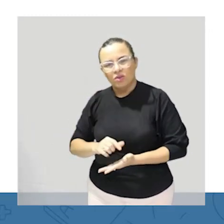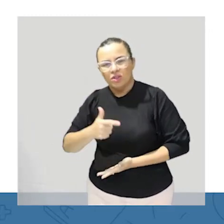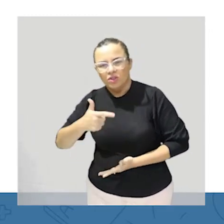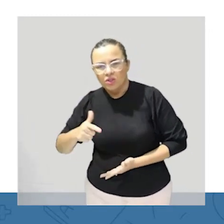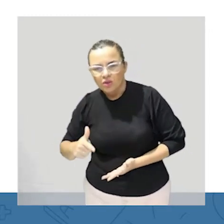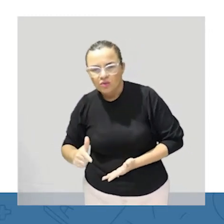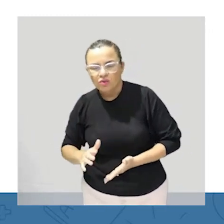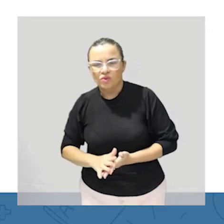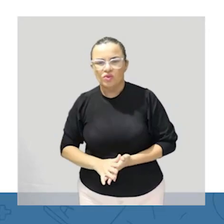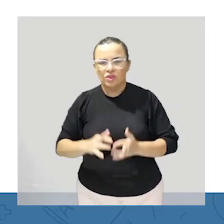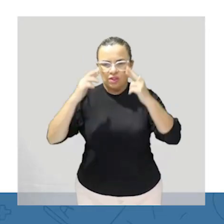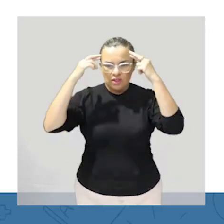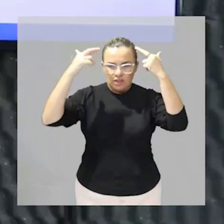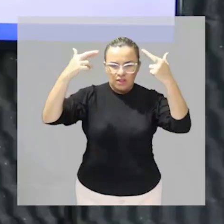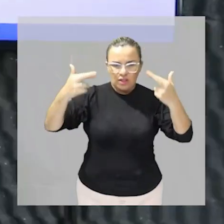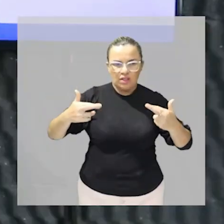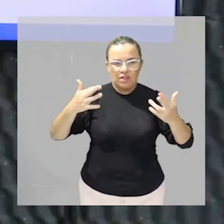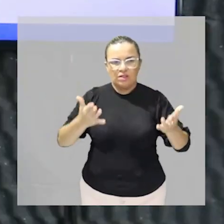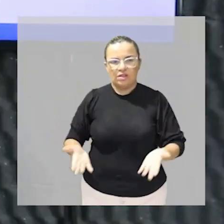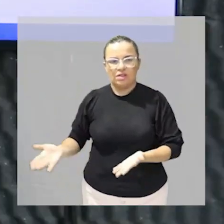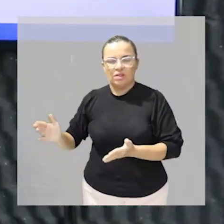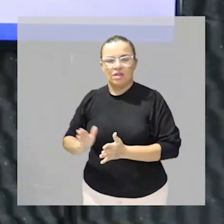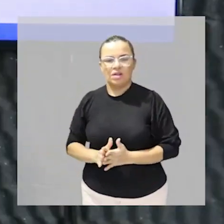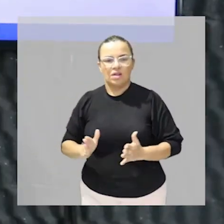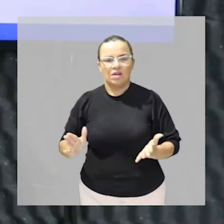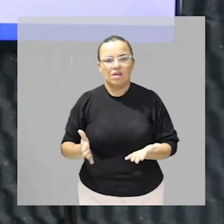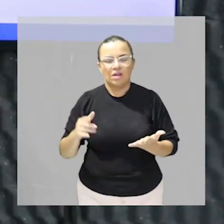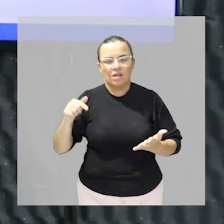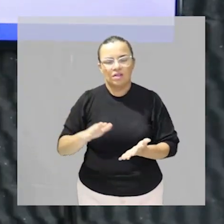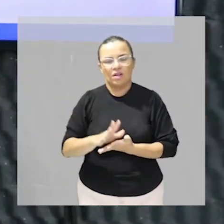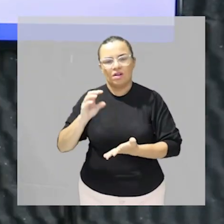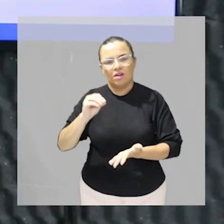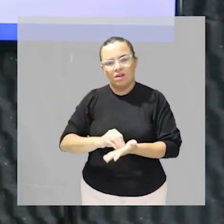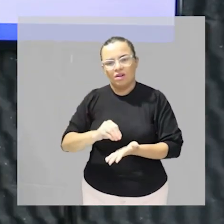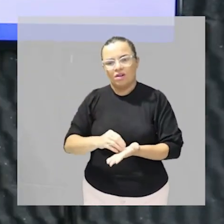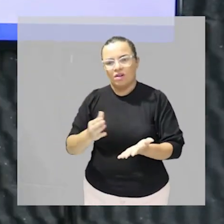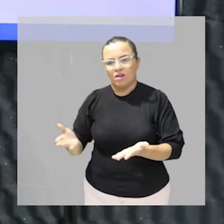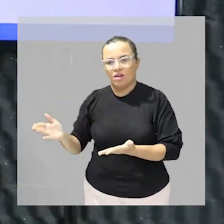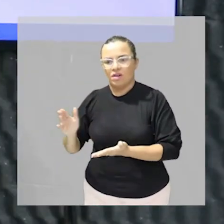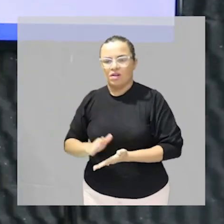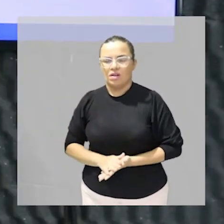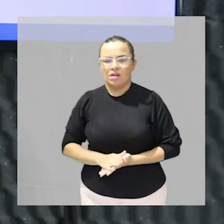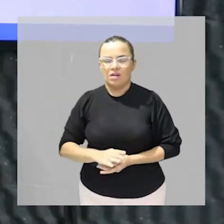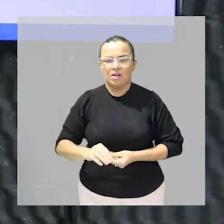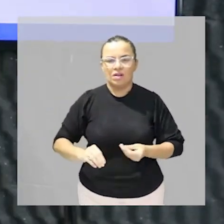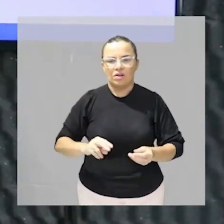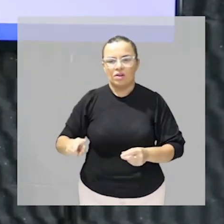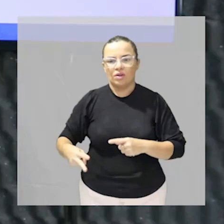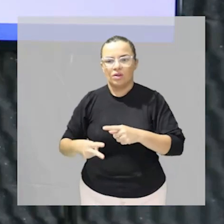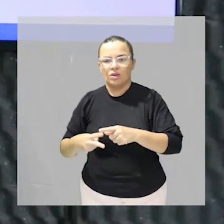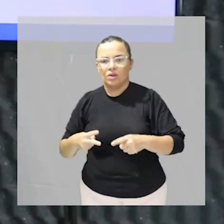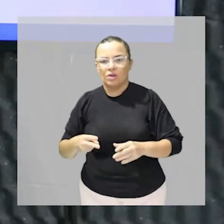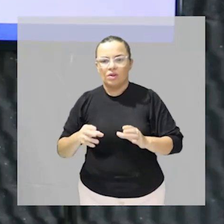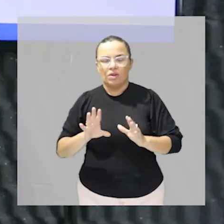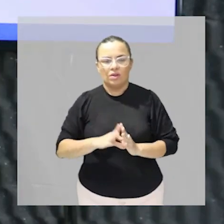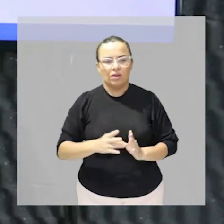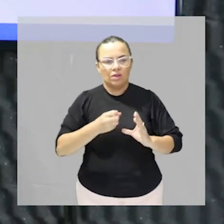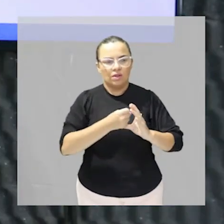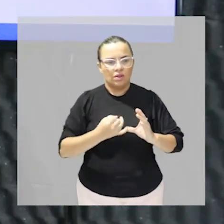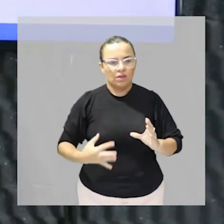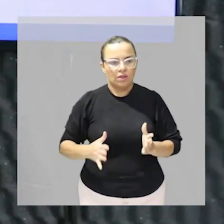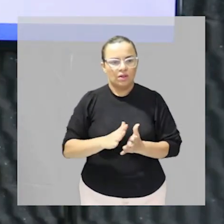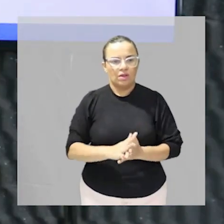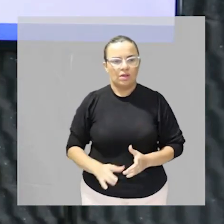para a intolerância, retratada no texto, mescla duas concepções que nós acabamos de falar. a concepção política